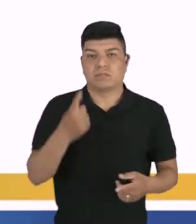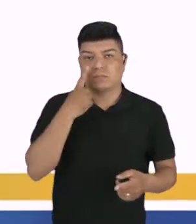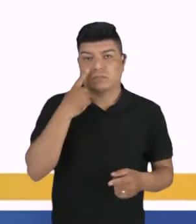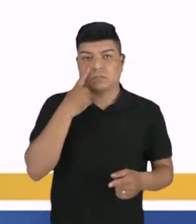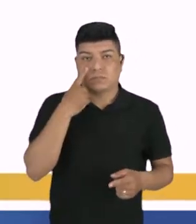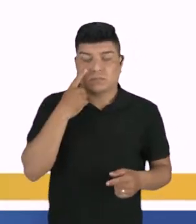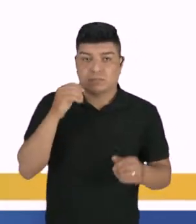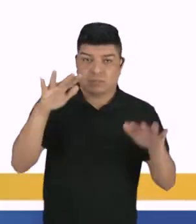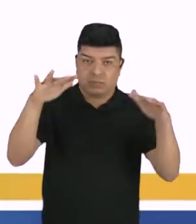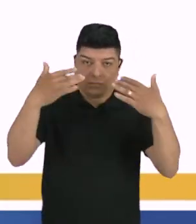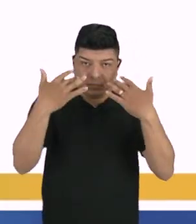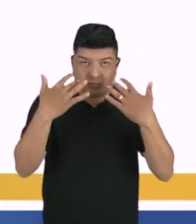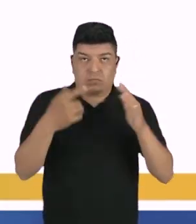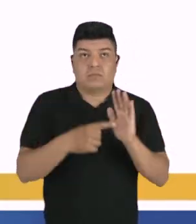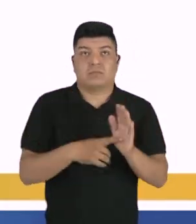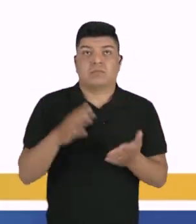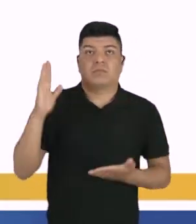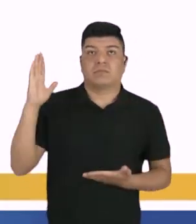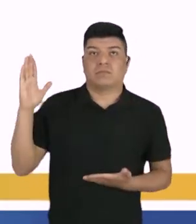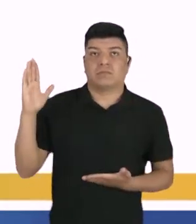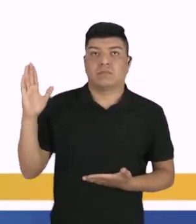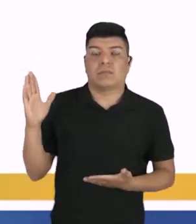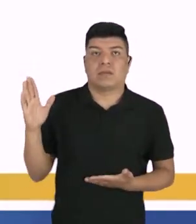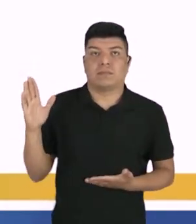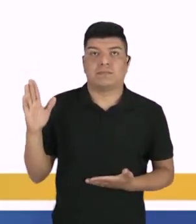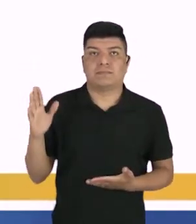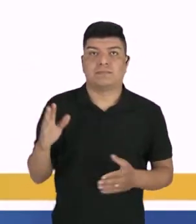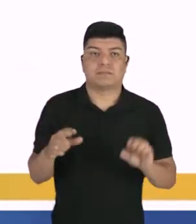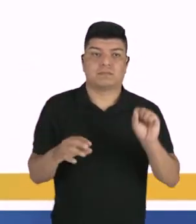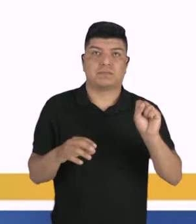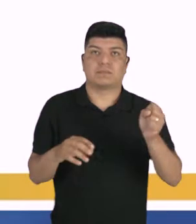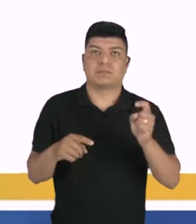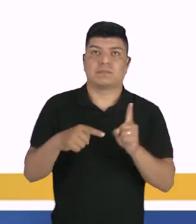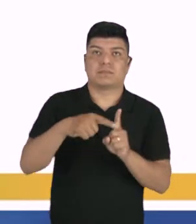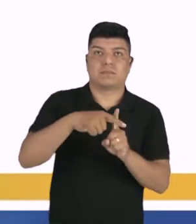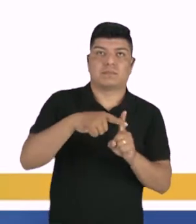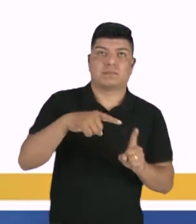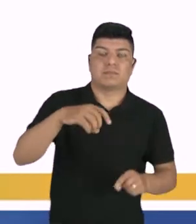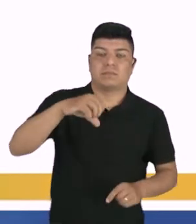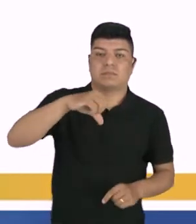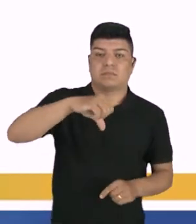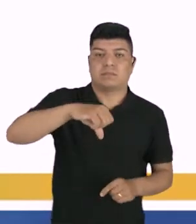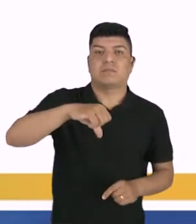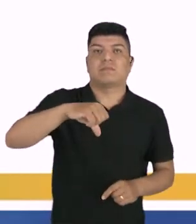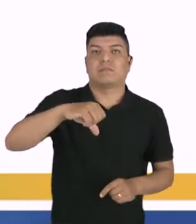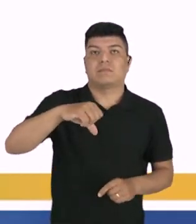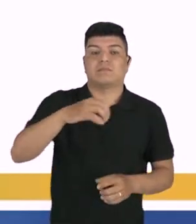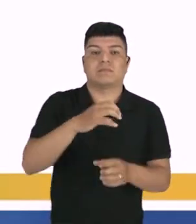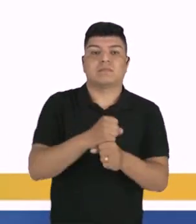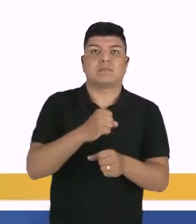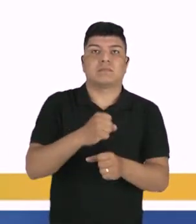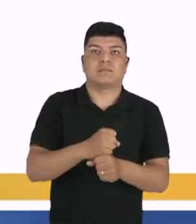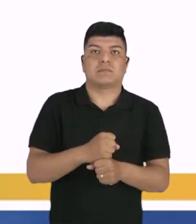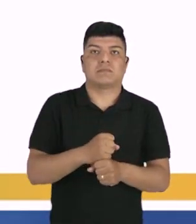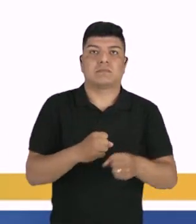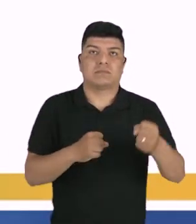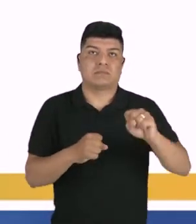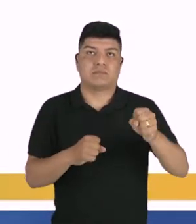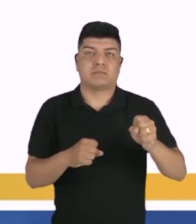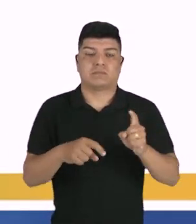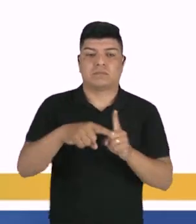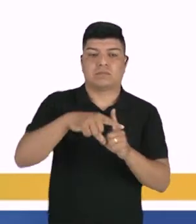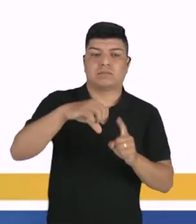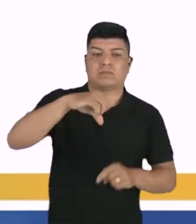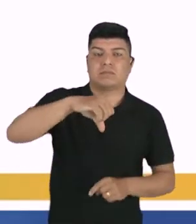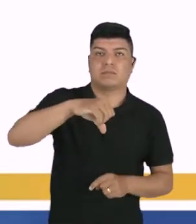bem atenção nesse ponto aqui, ó. 8 mais 9, ou seja, o quadrado da soma de 8 com 9 foi,